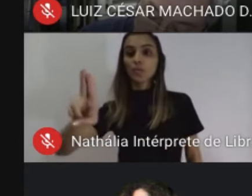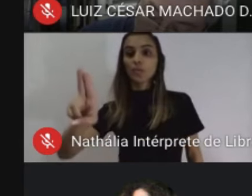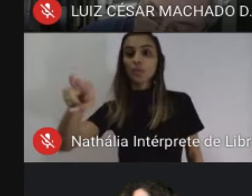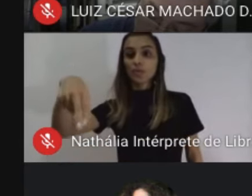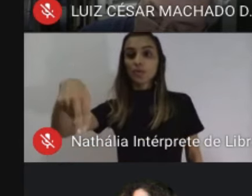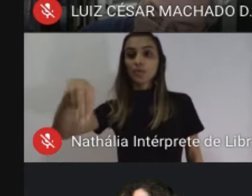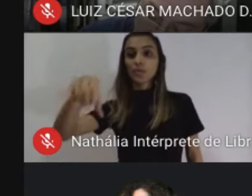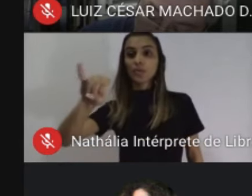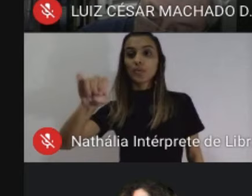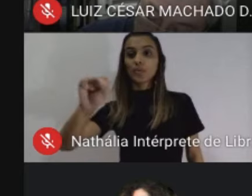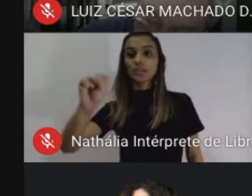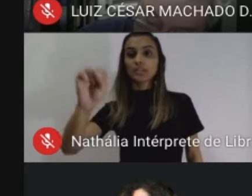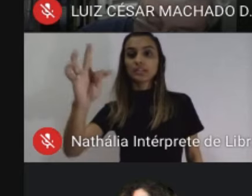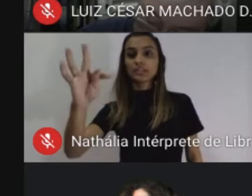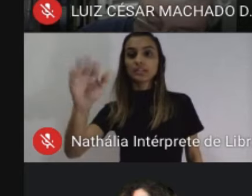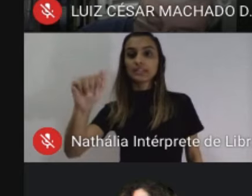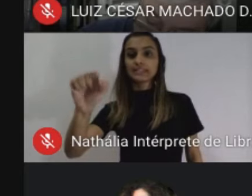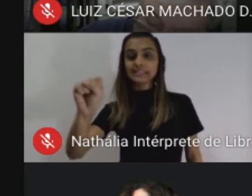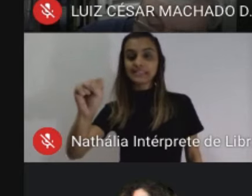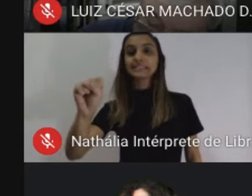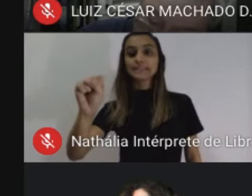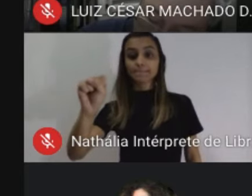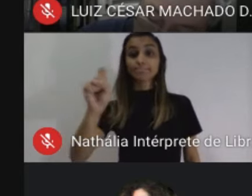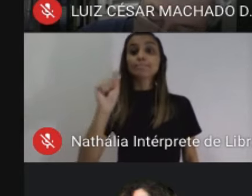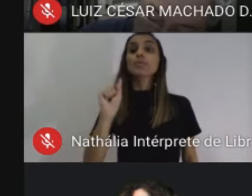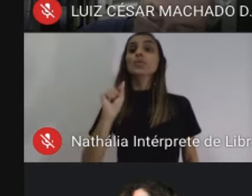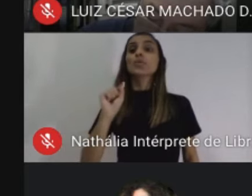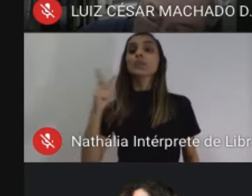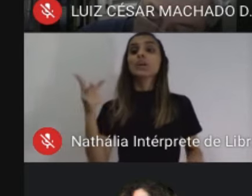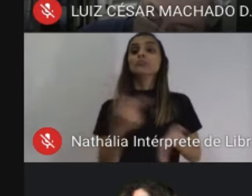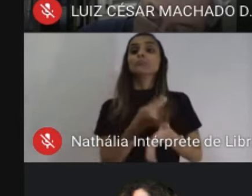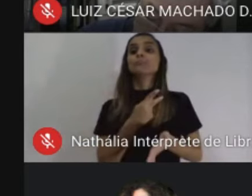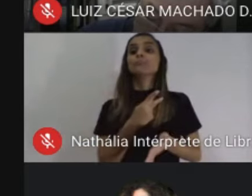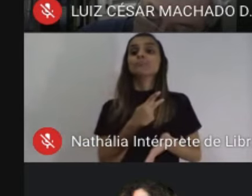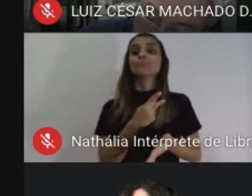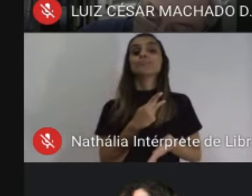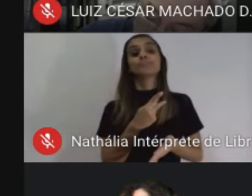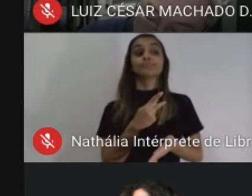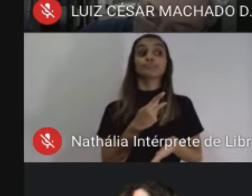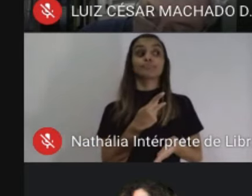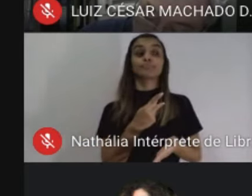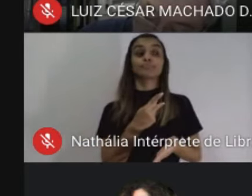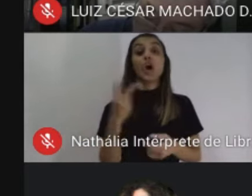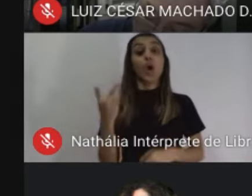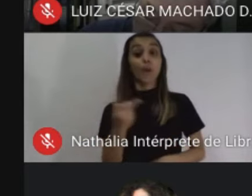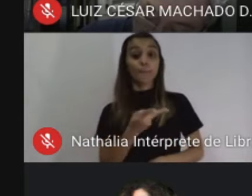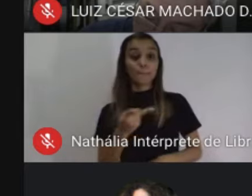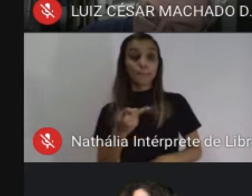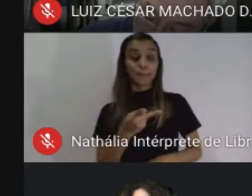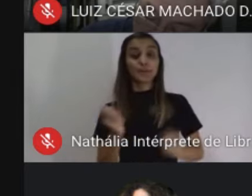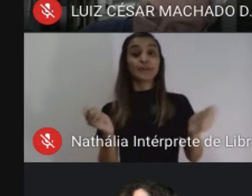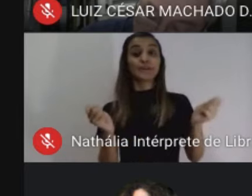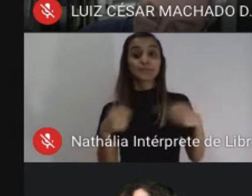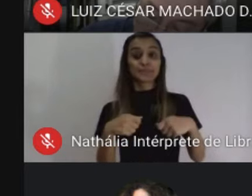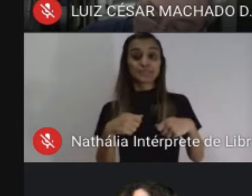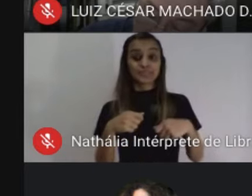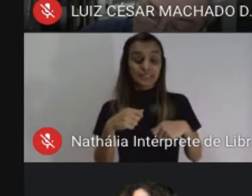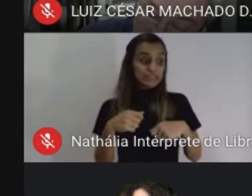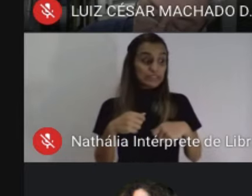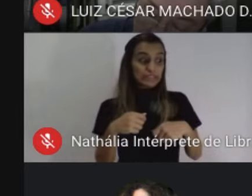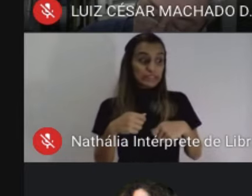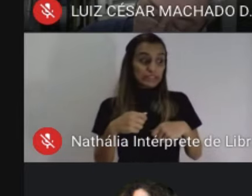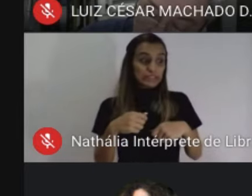famosa Internacional Comunista, que tem hino e tudo, né? Então, isso fazia com que você gerasse, uma preocupação. Veja,